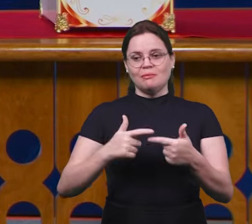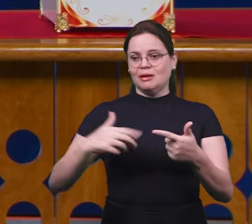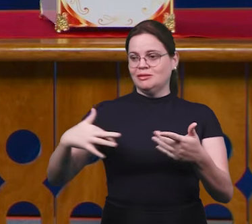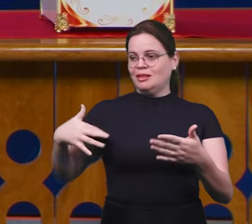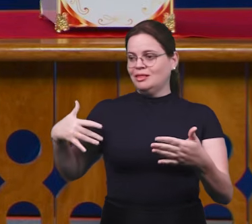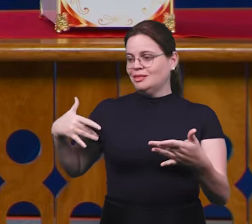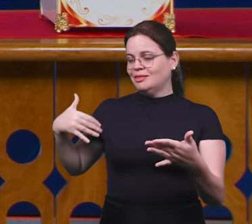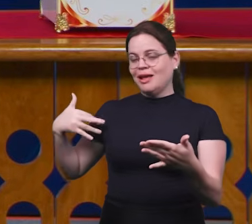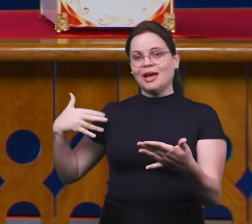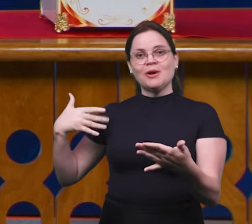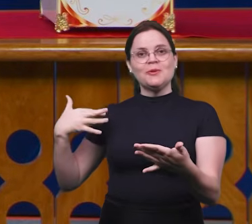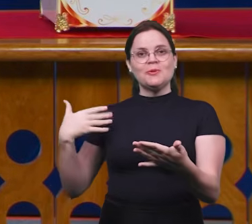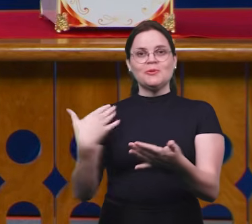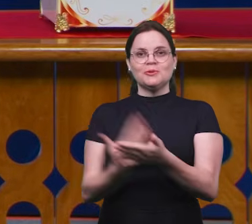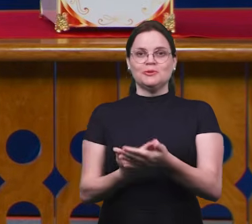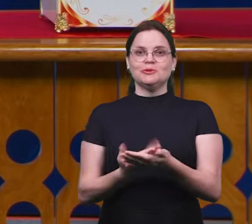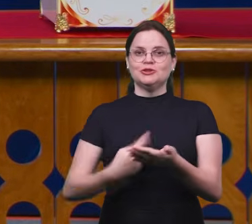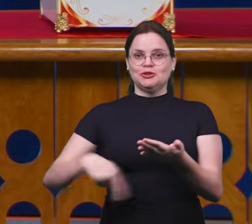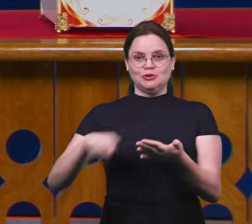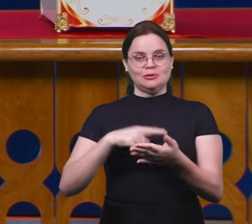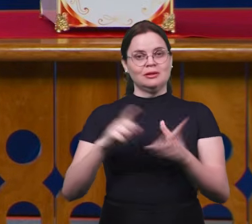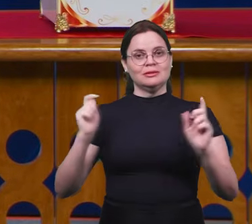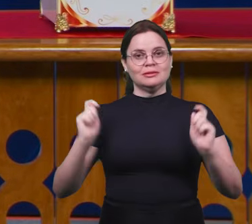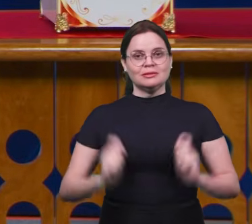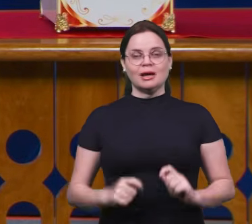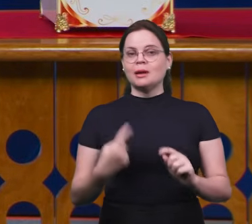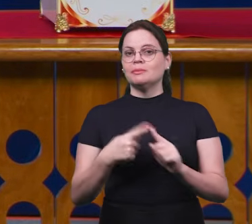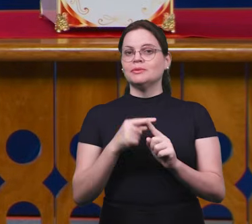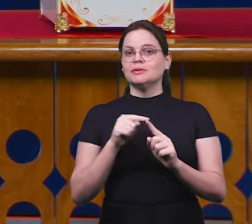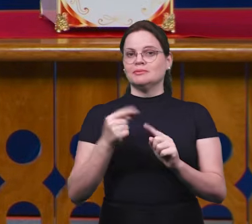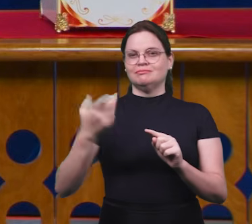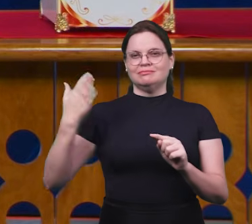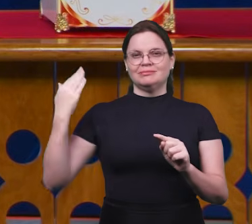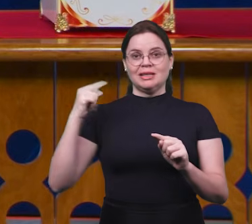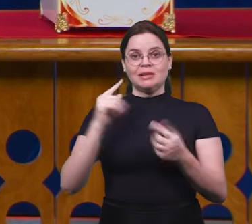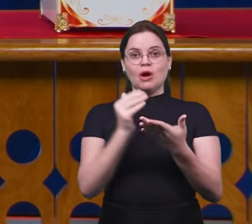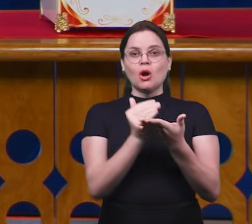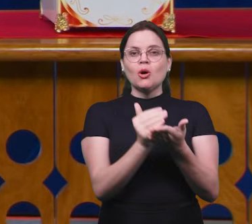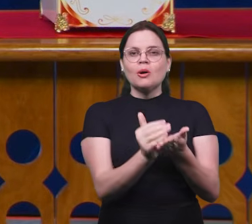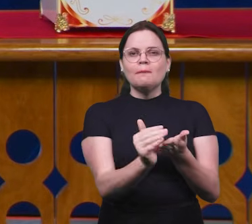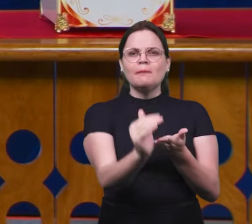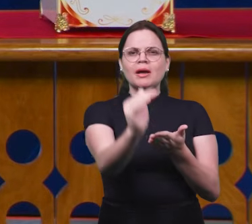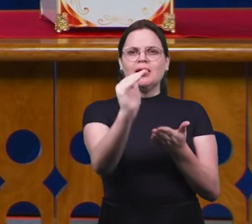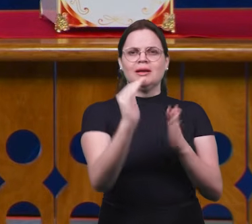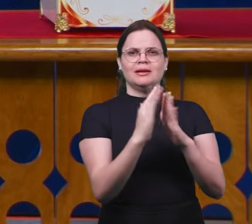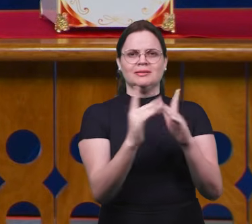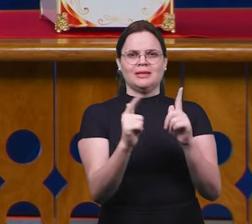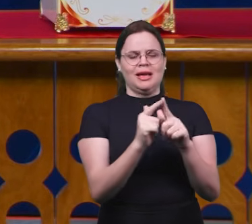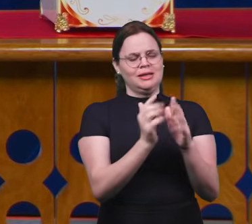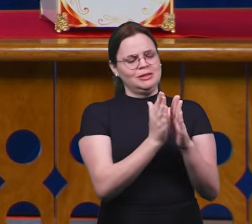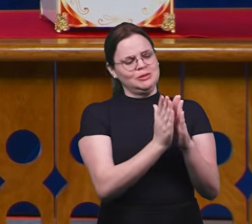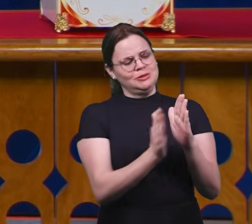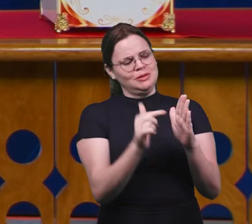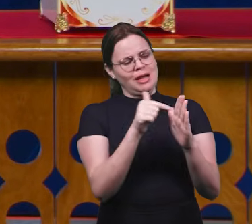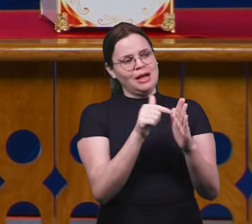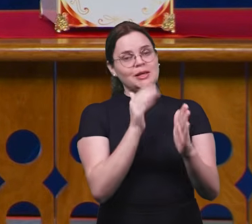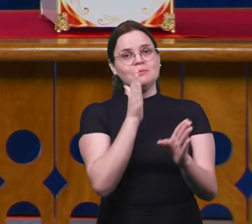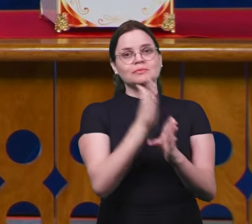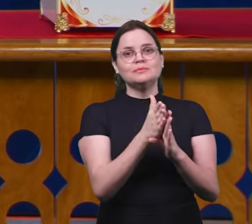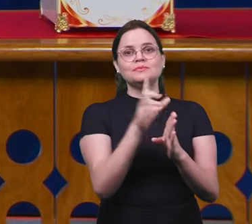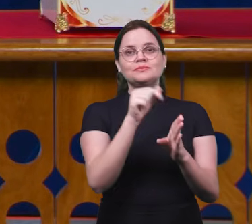nossos dias. Porque ali, na verdade, era o início da igreja. O Senhor estava falando do dia